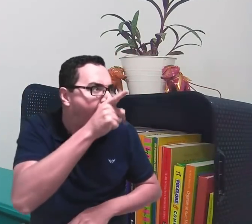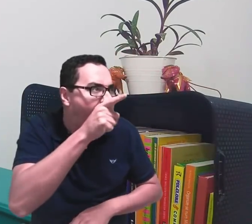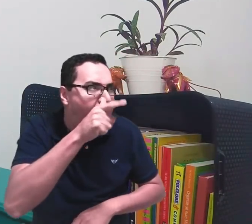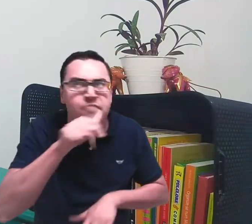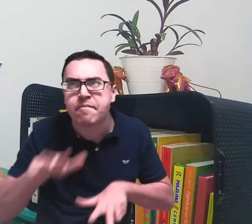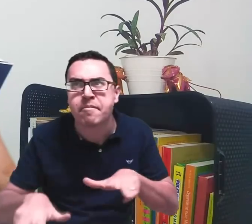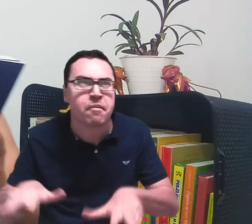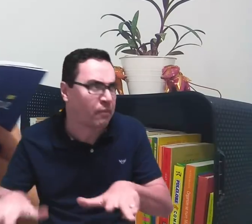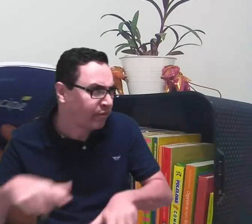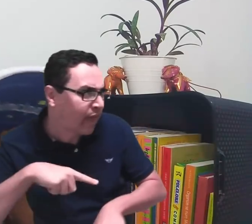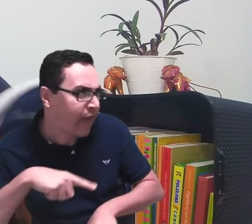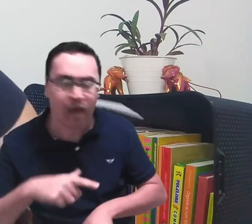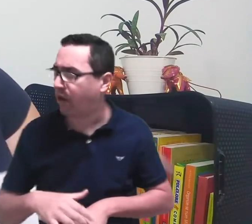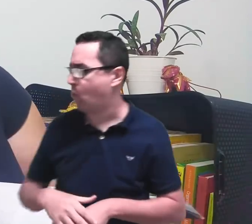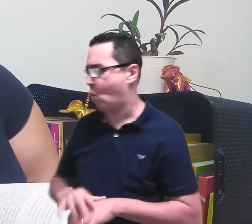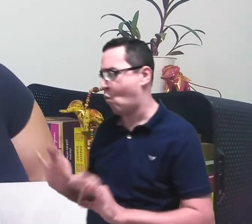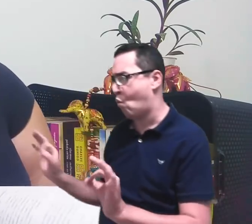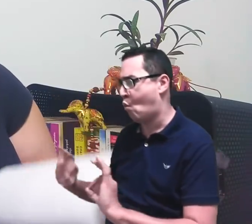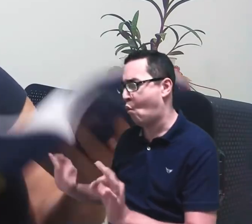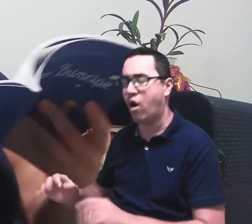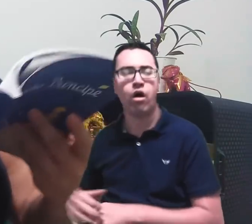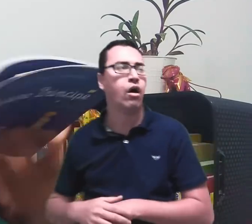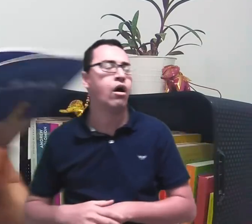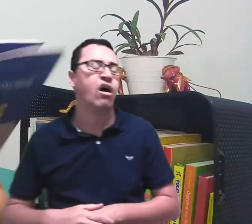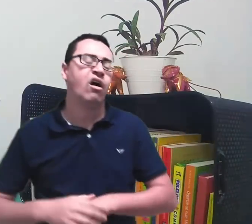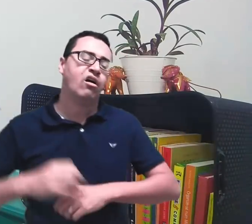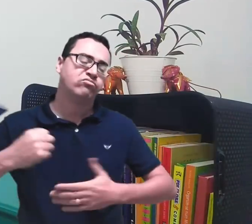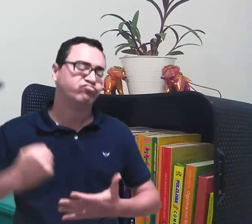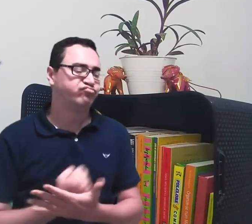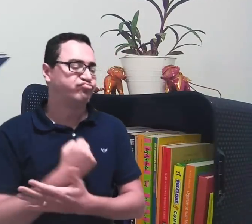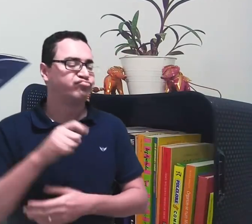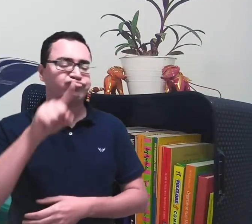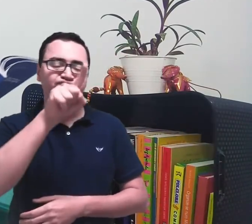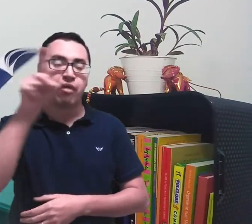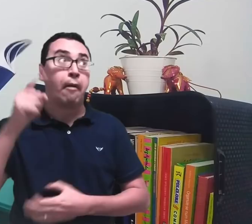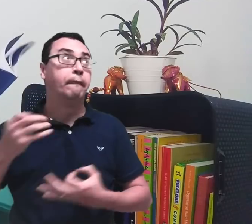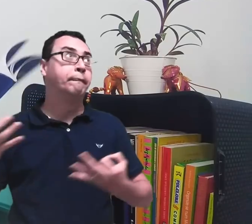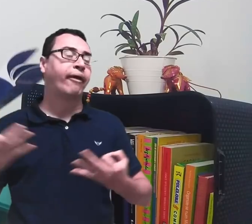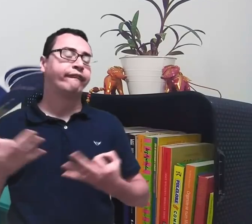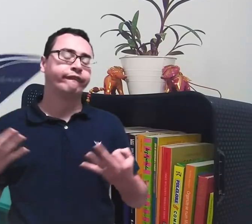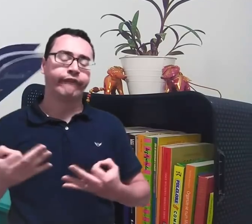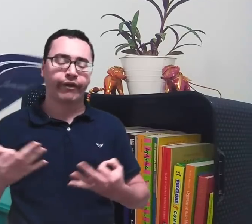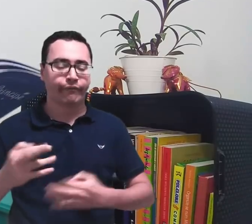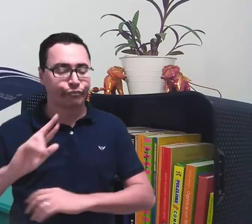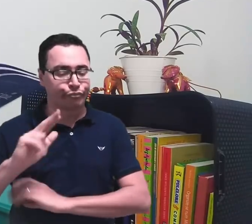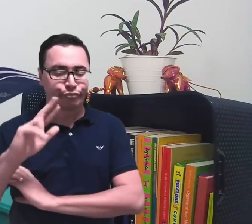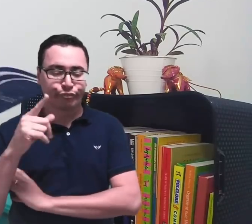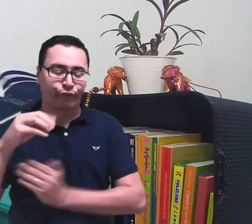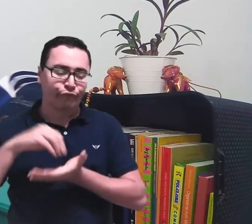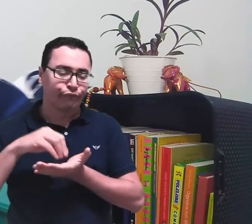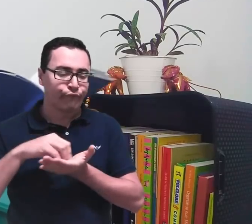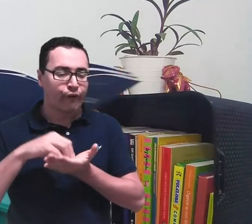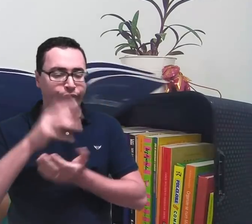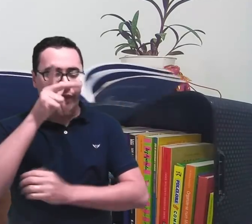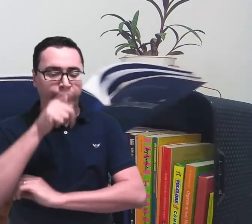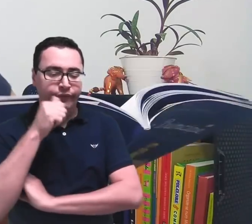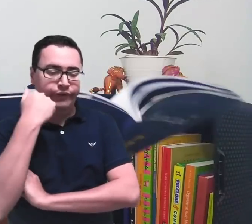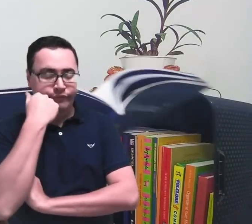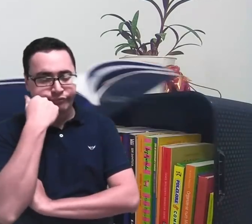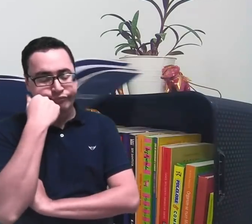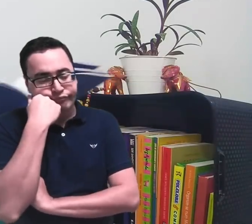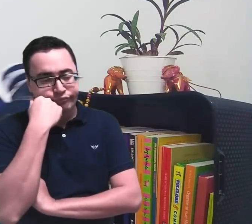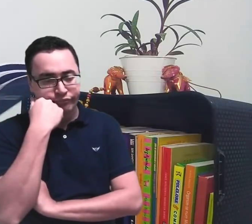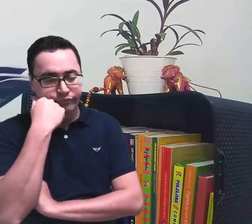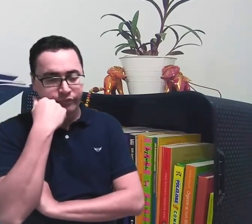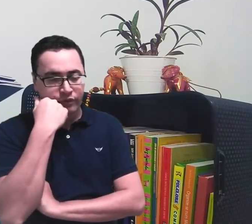Nada é perfeito, suspirou a raposa. Mas logo retomou seu raciocínio. Minha vida é monótona.